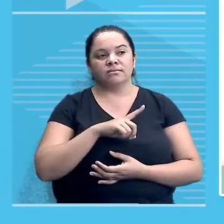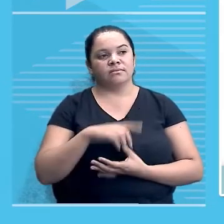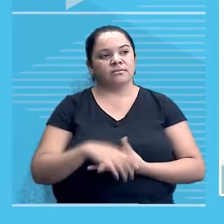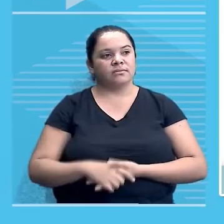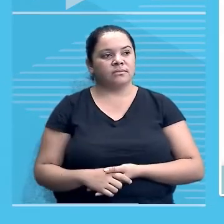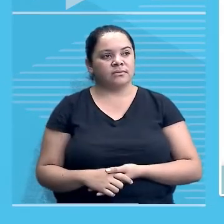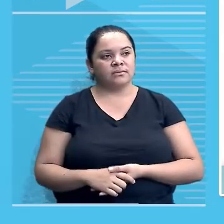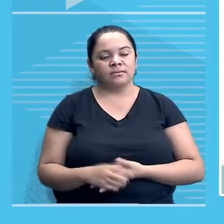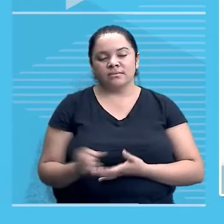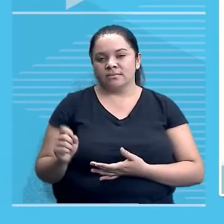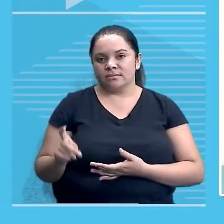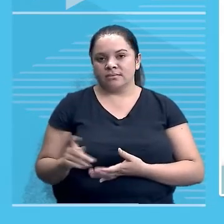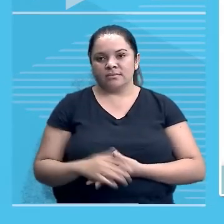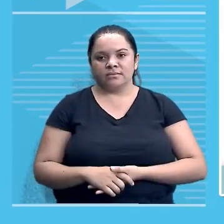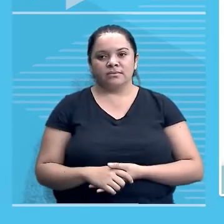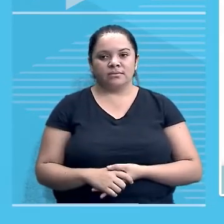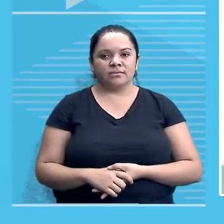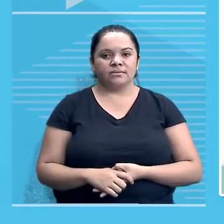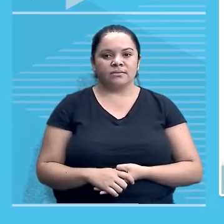Perfeito?